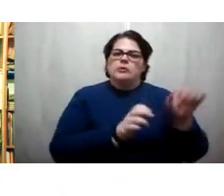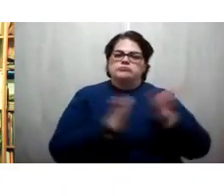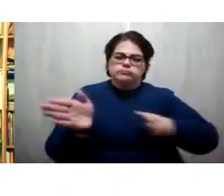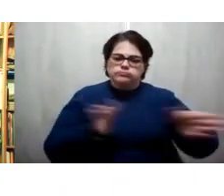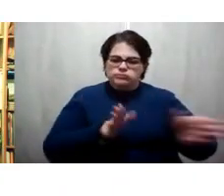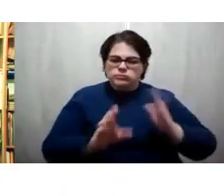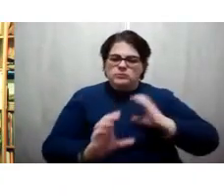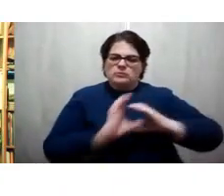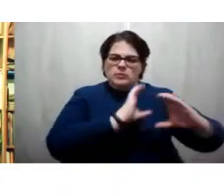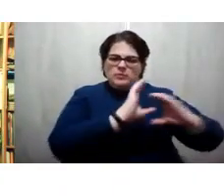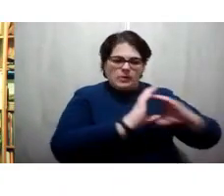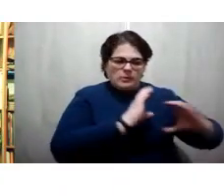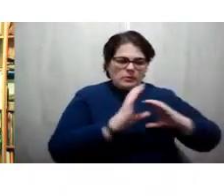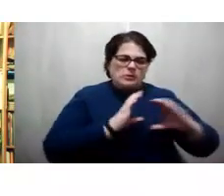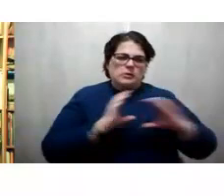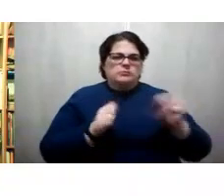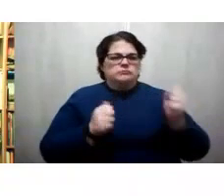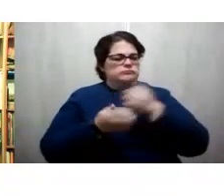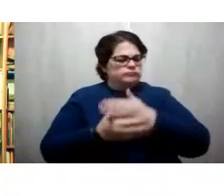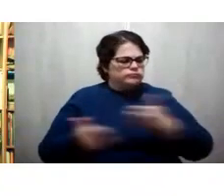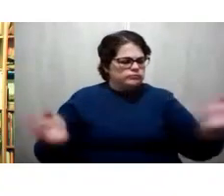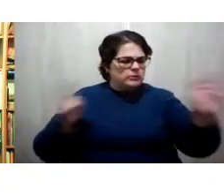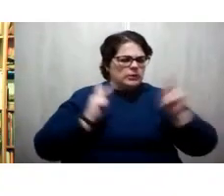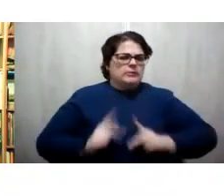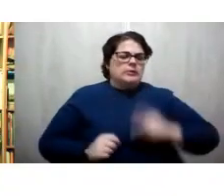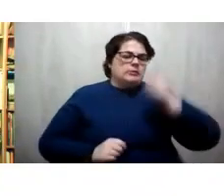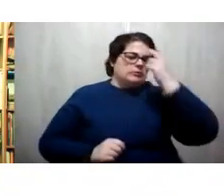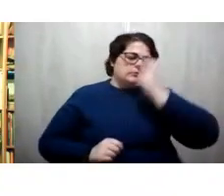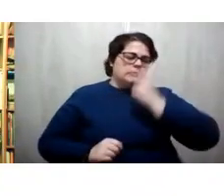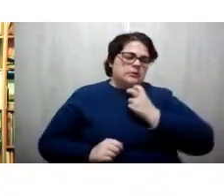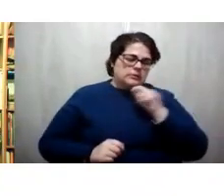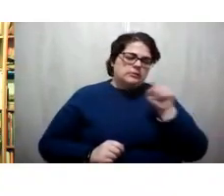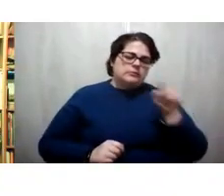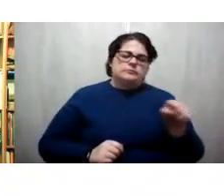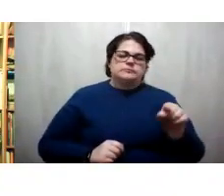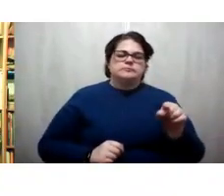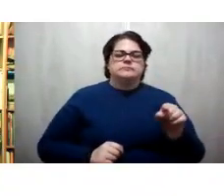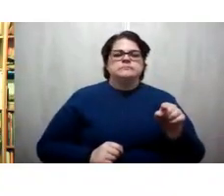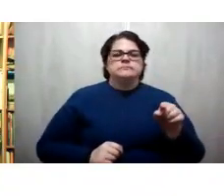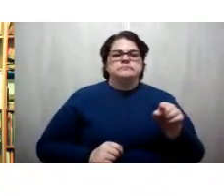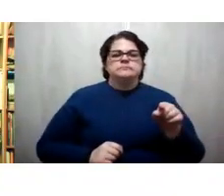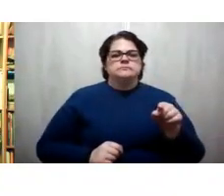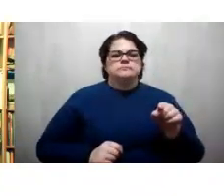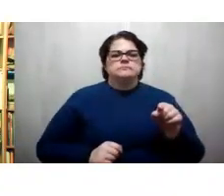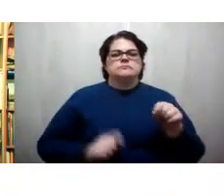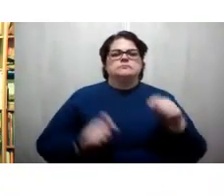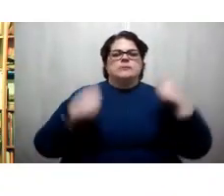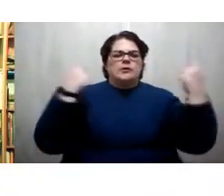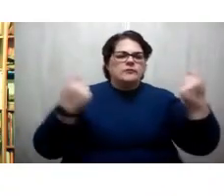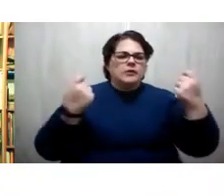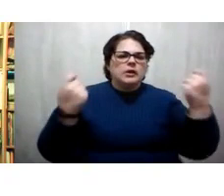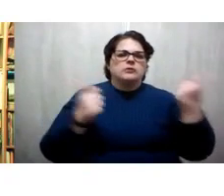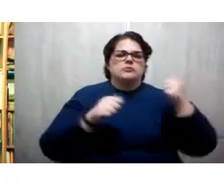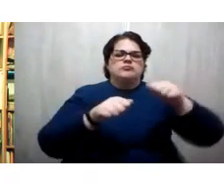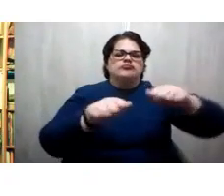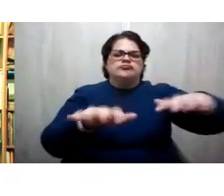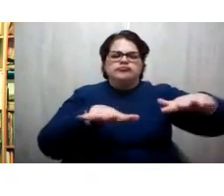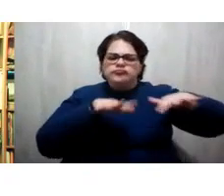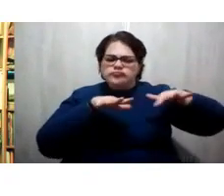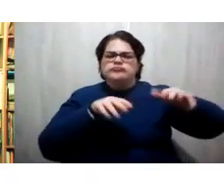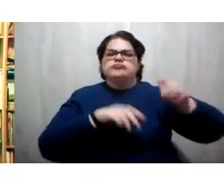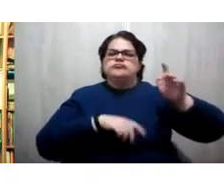comunicacional que amplia muito o entendimento das pessoas com deficiência visual em eventos, espetáculos,